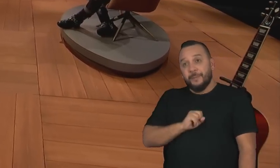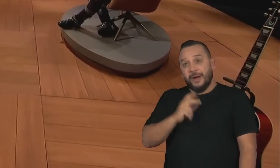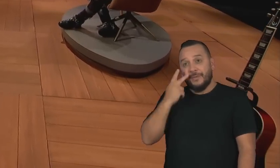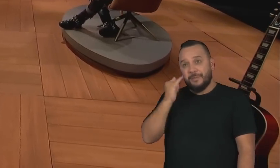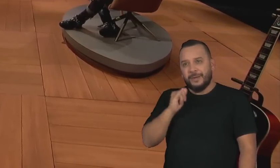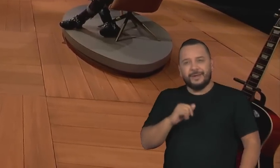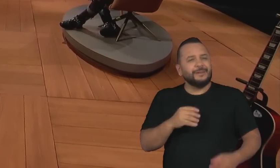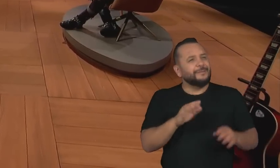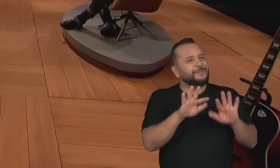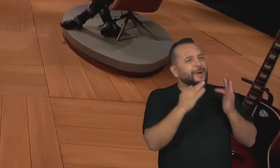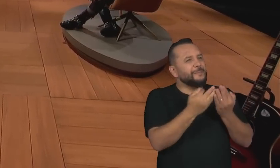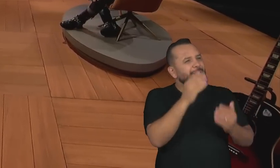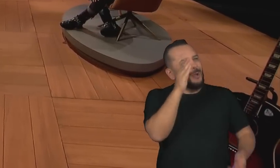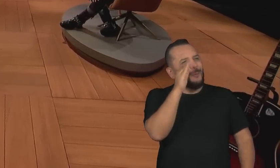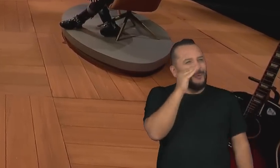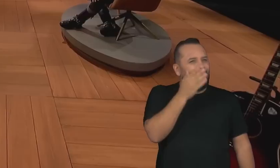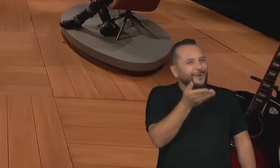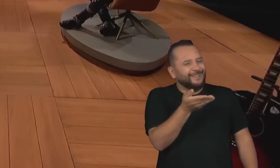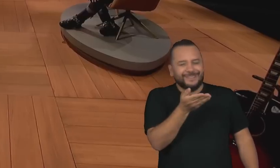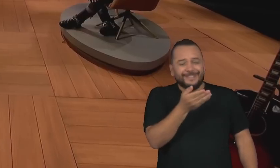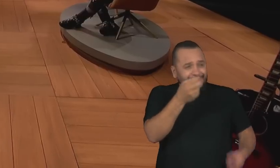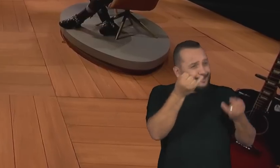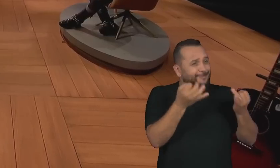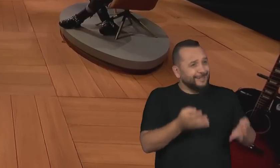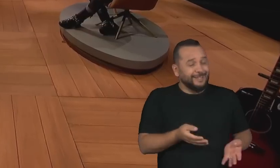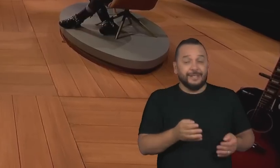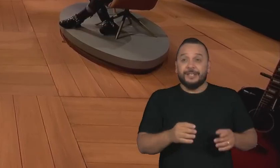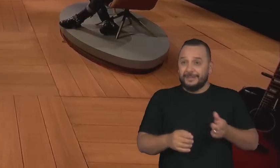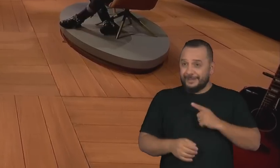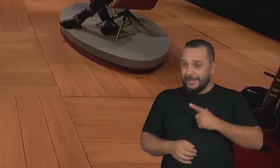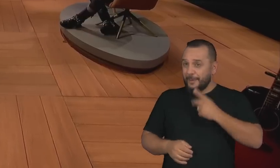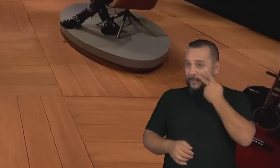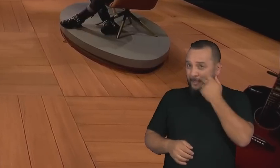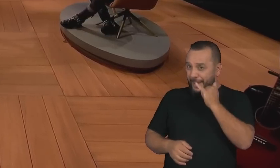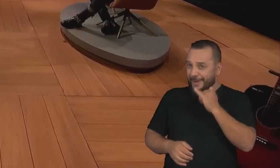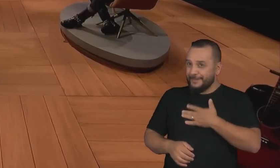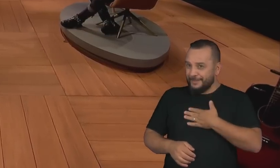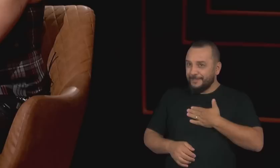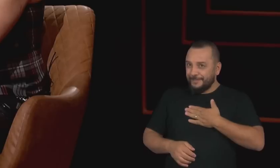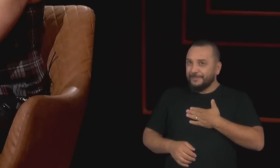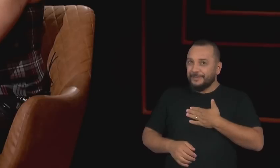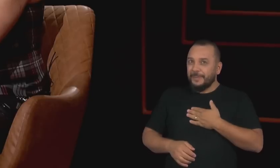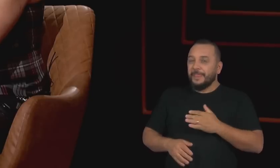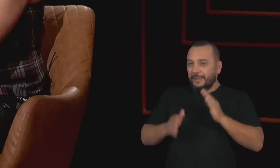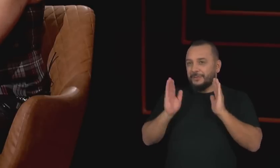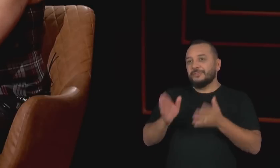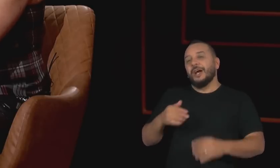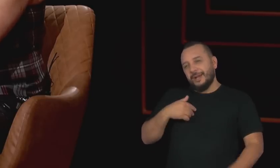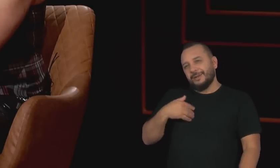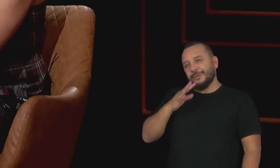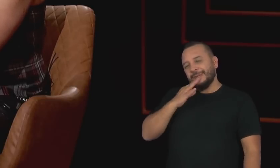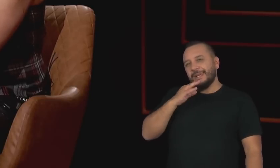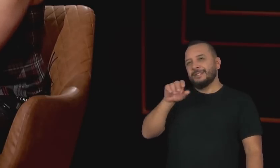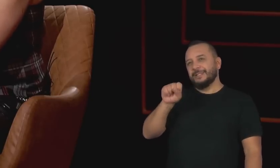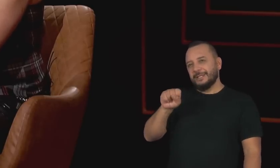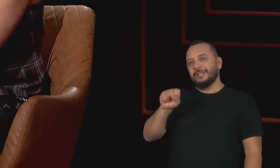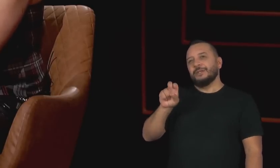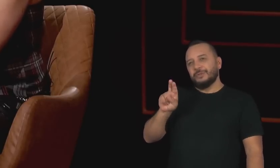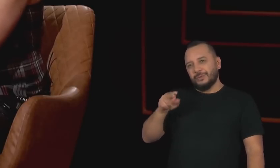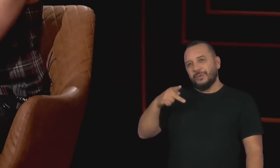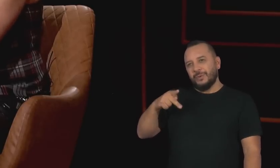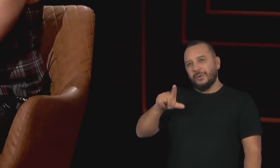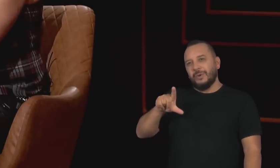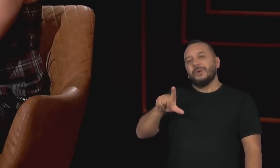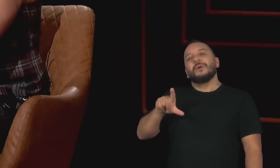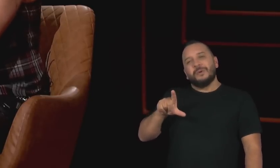porque é curioso, né? Olha, tem o lado do meu pai, que é o Paulo Cochrane Suplicy, que foi até um dos fundadores do Santos. E eu